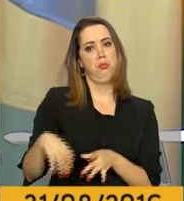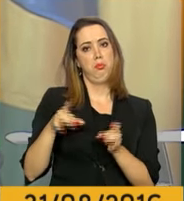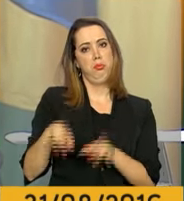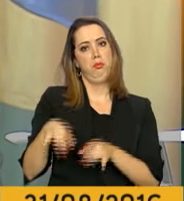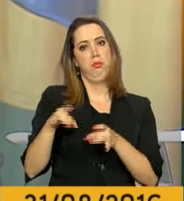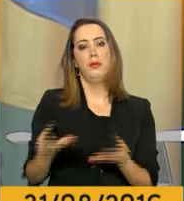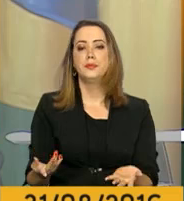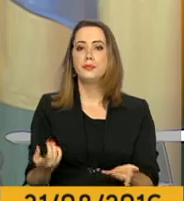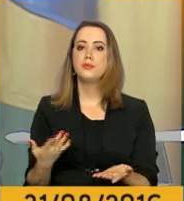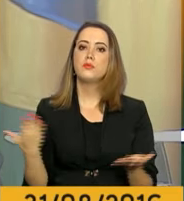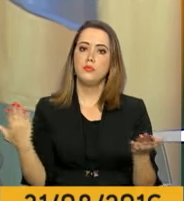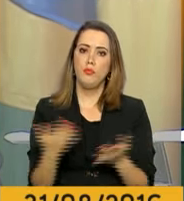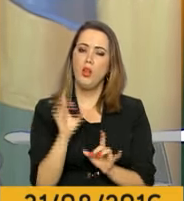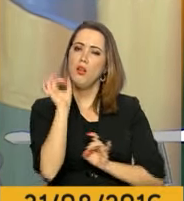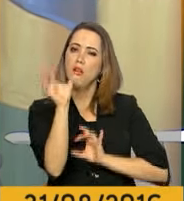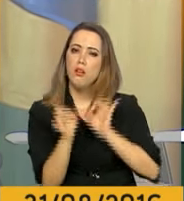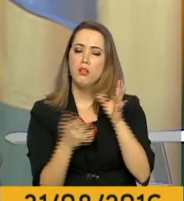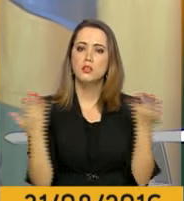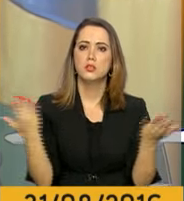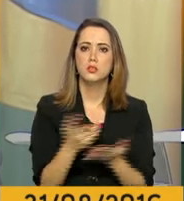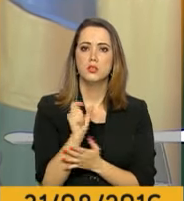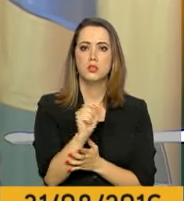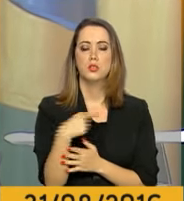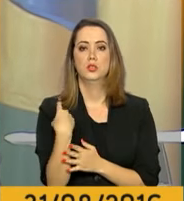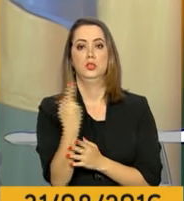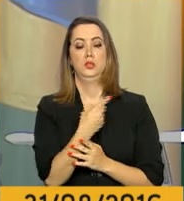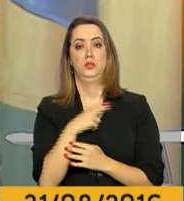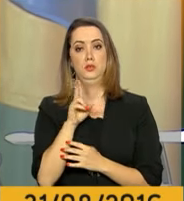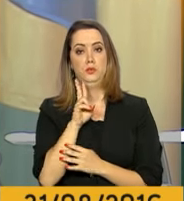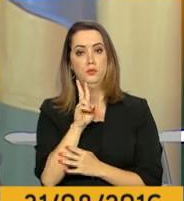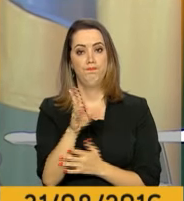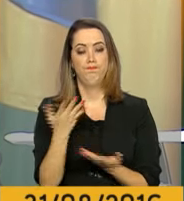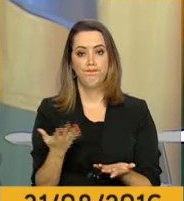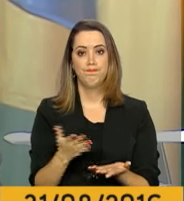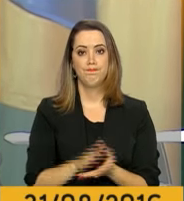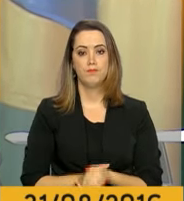agora, sem entrar no mérito, em que